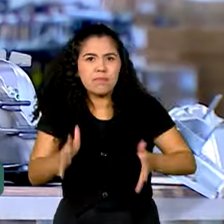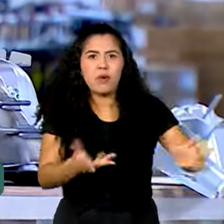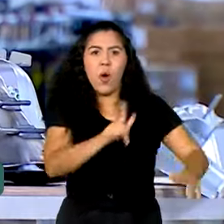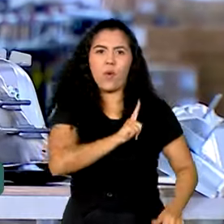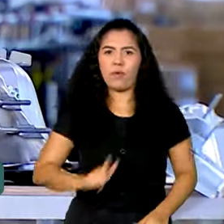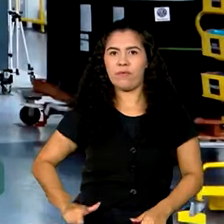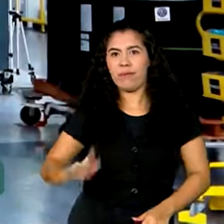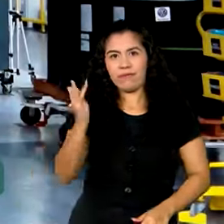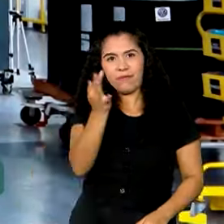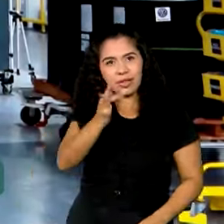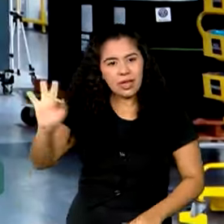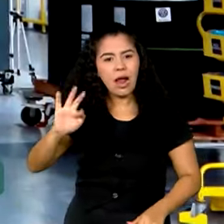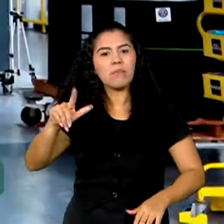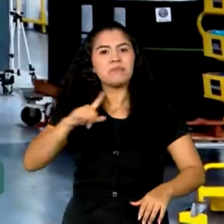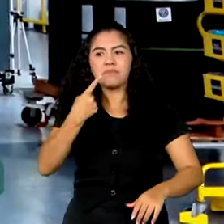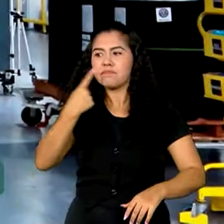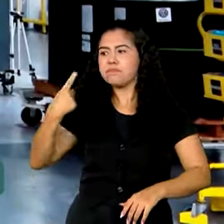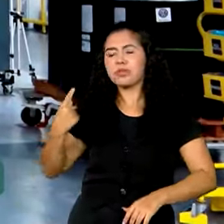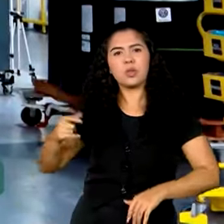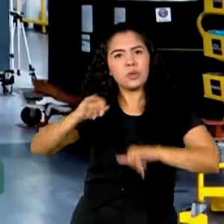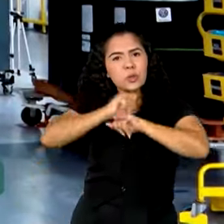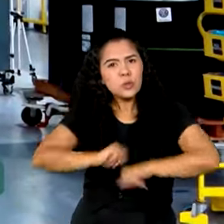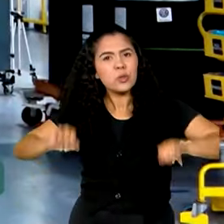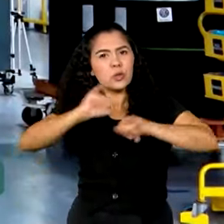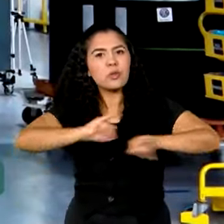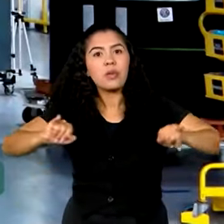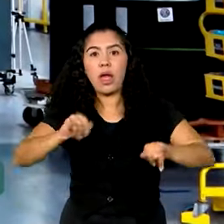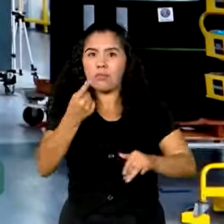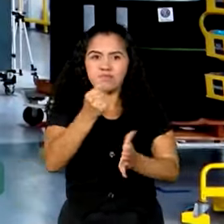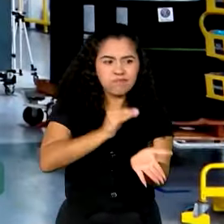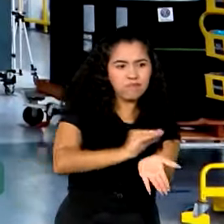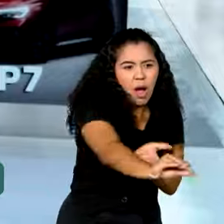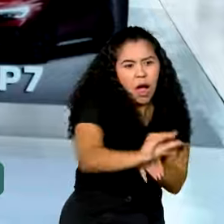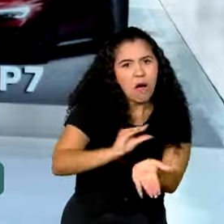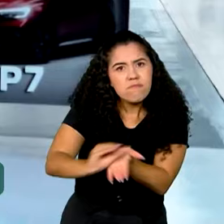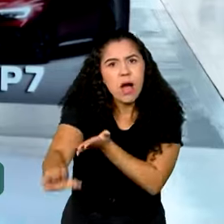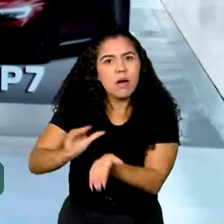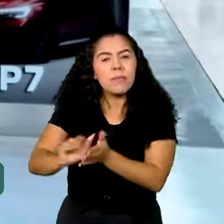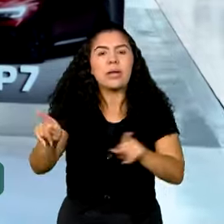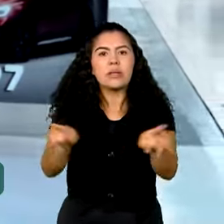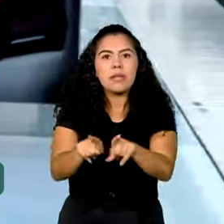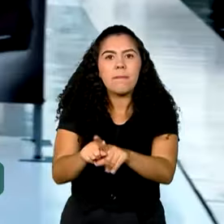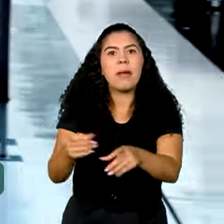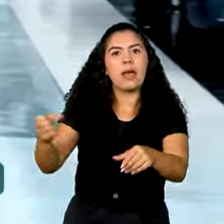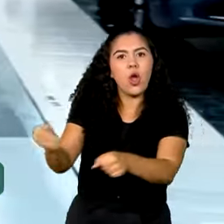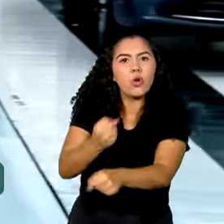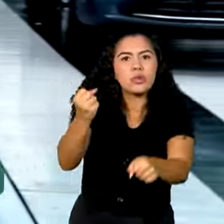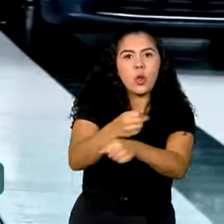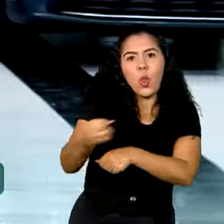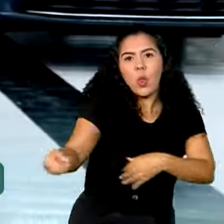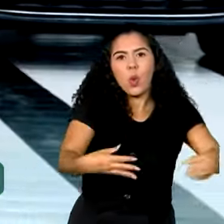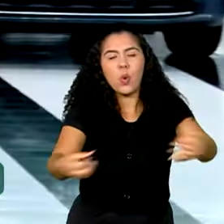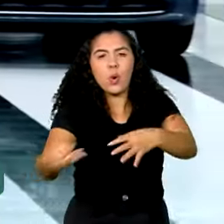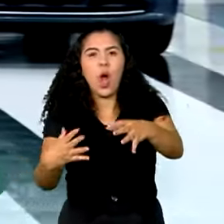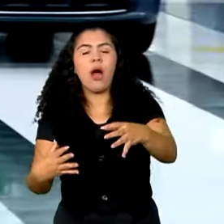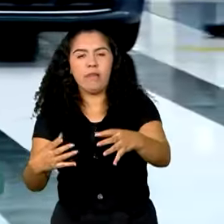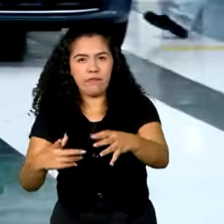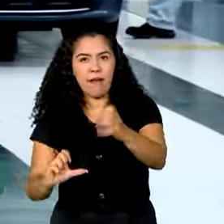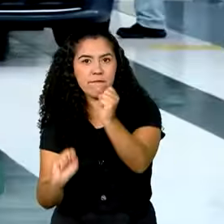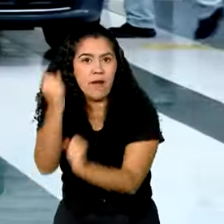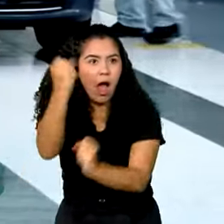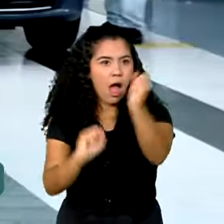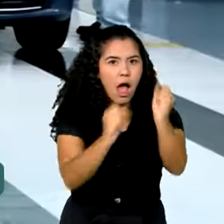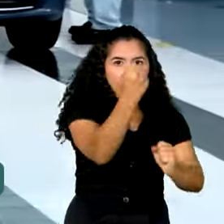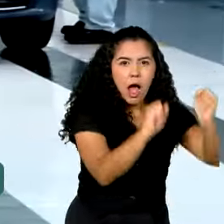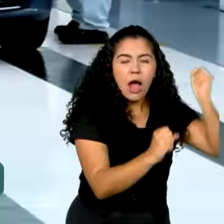governo federal, tem anunciado o aumento nos investimentos e a criação de novas fábricas. Quando comparada ao